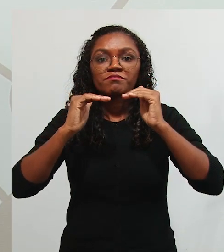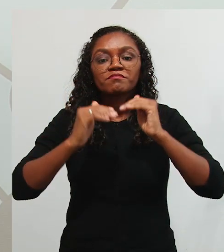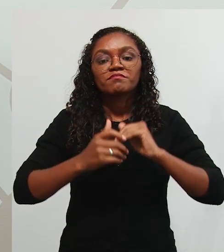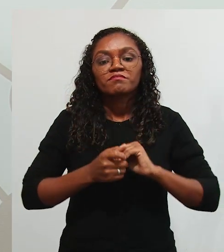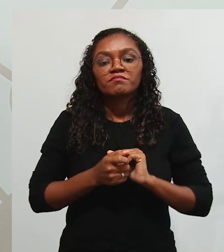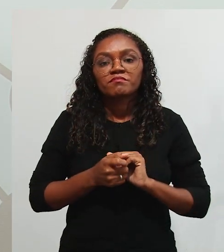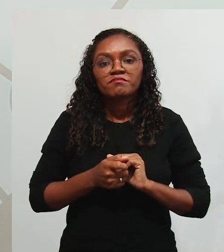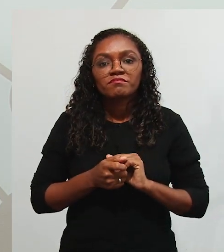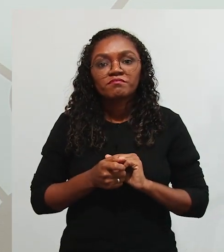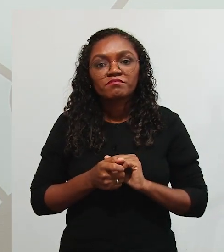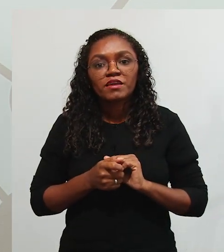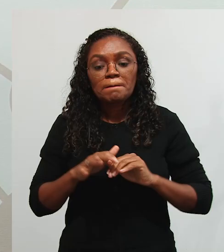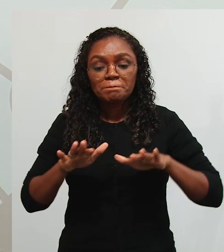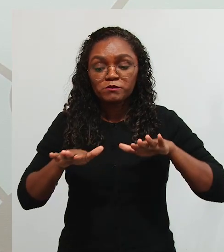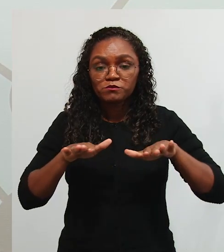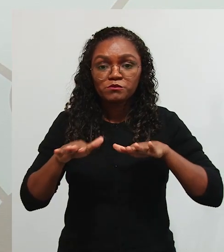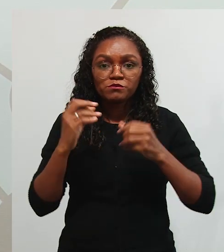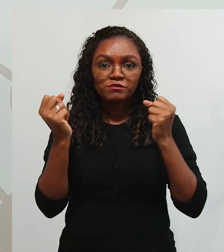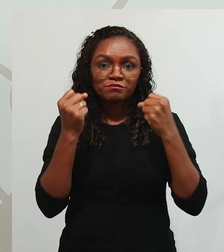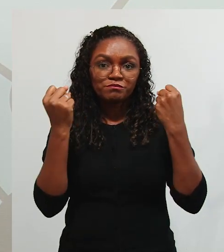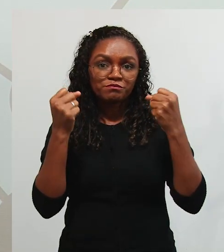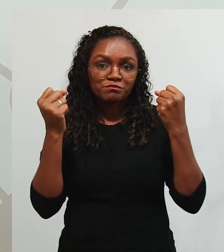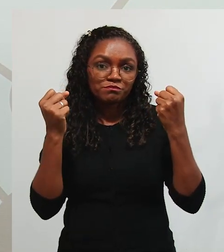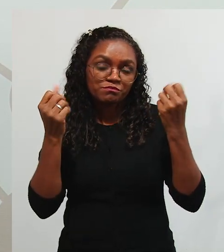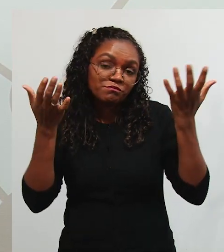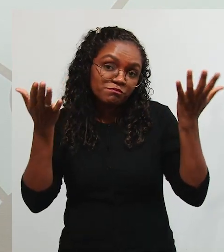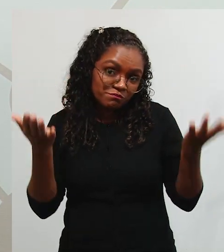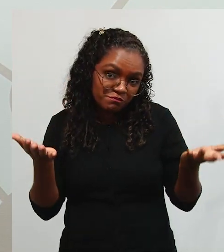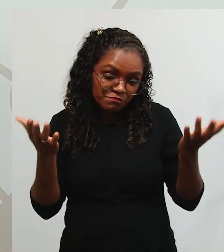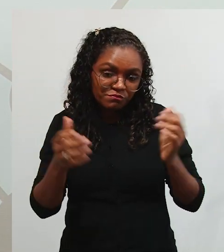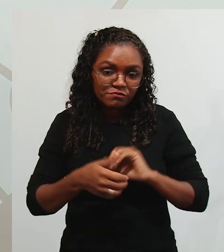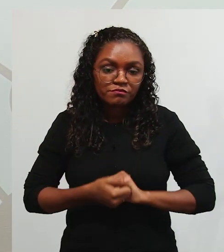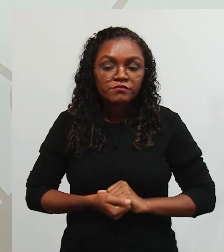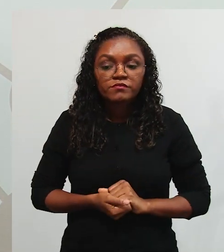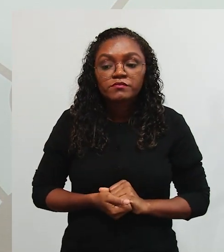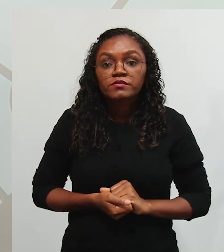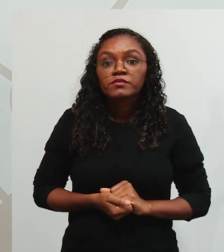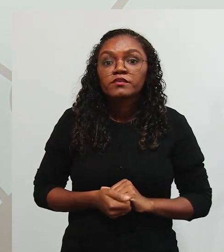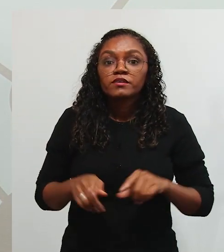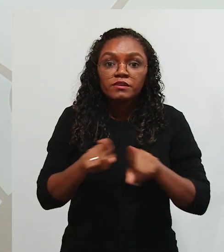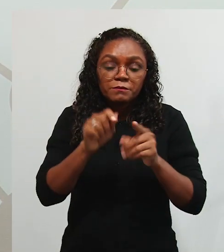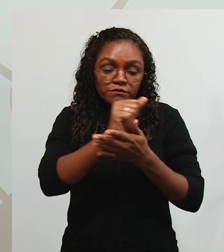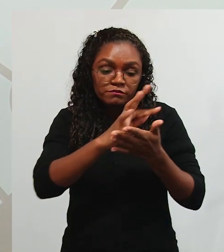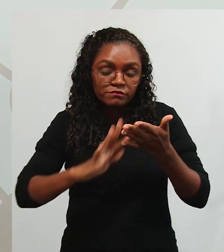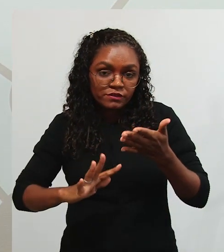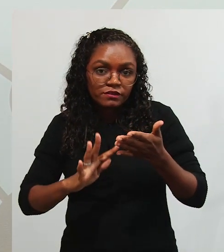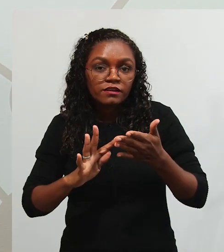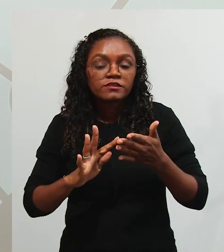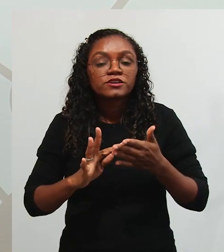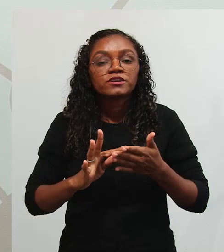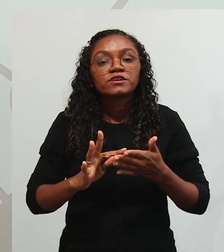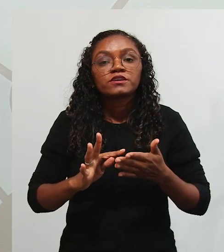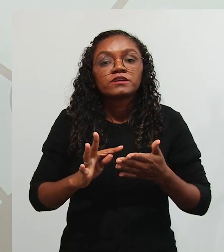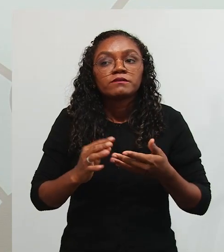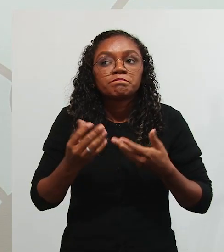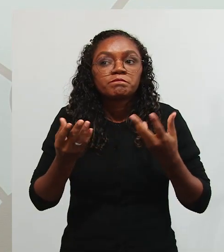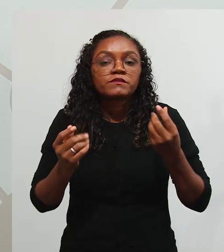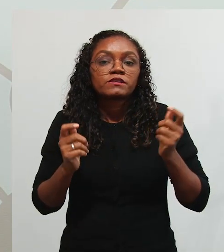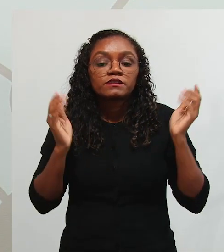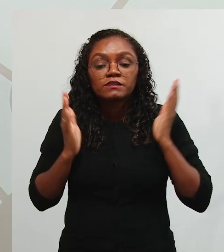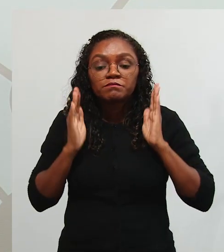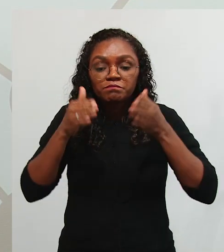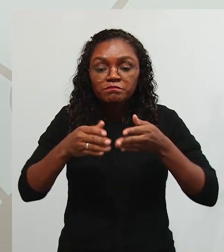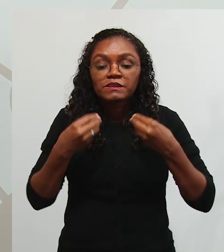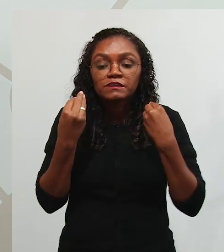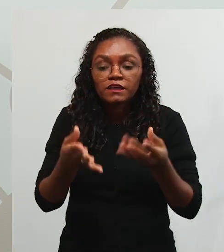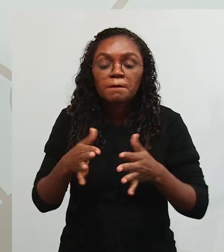a destrezas motoras. E as atividades também que possam